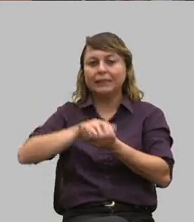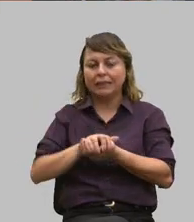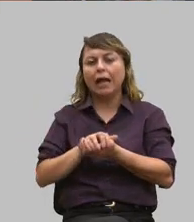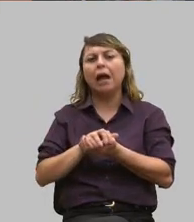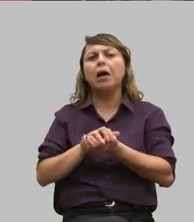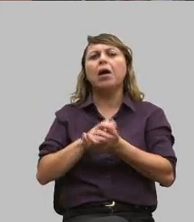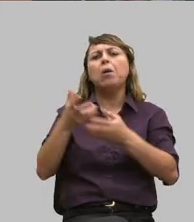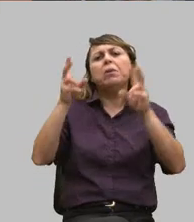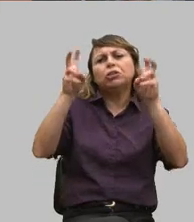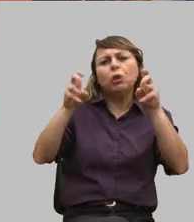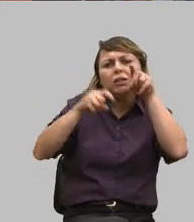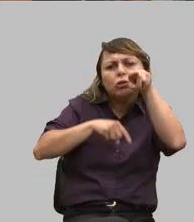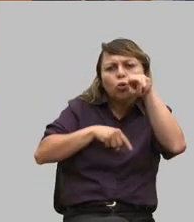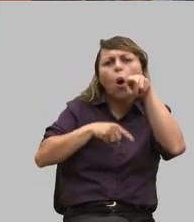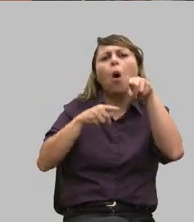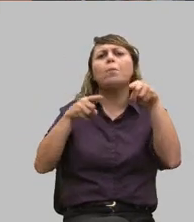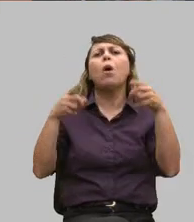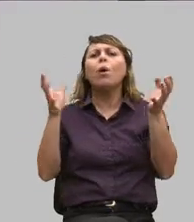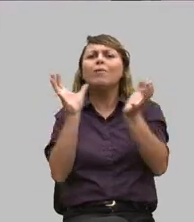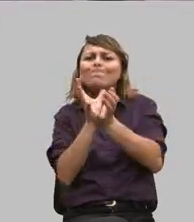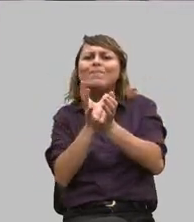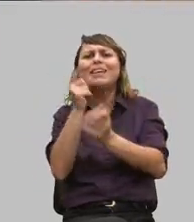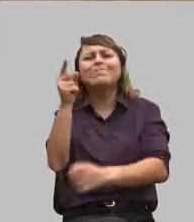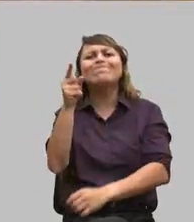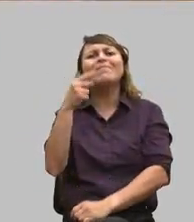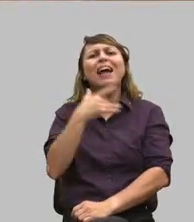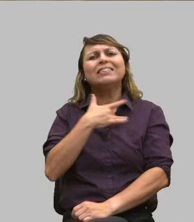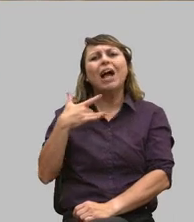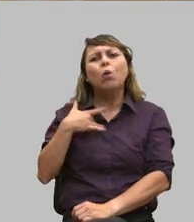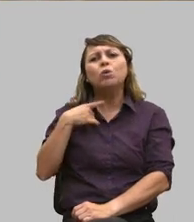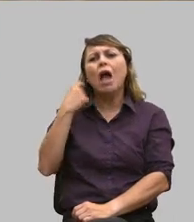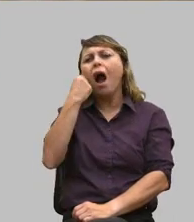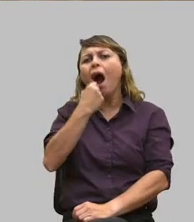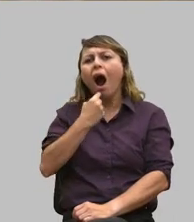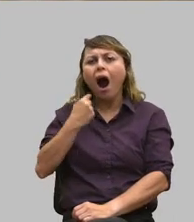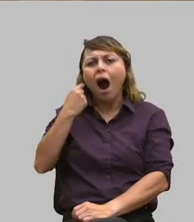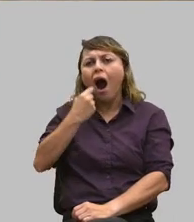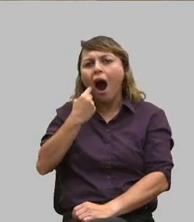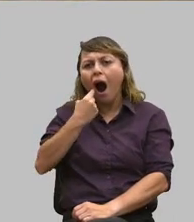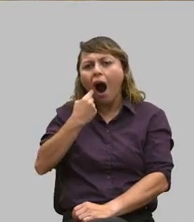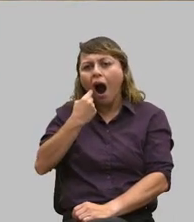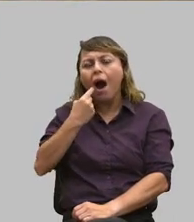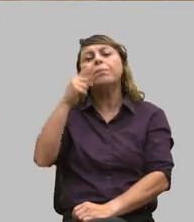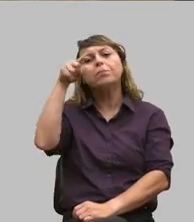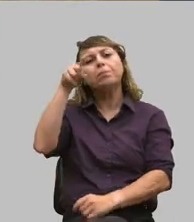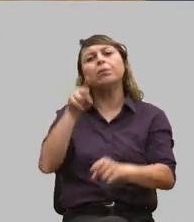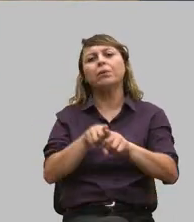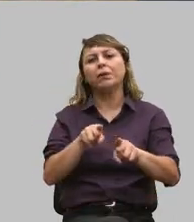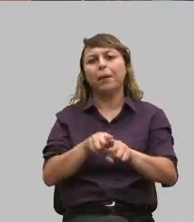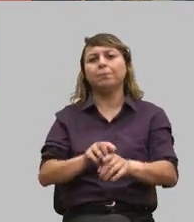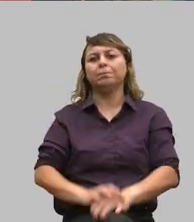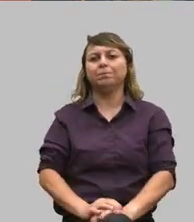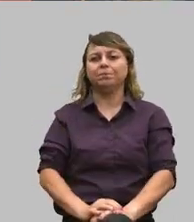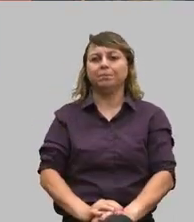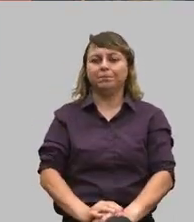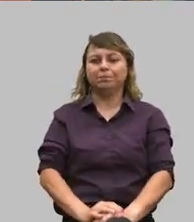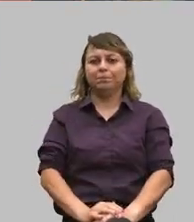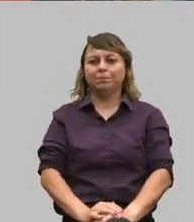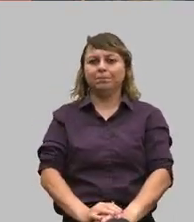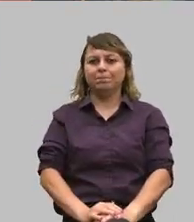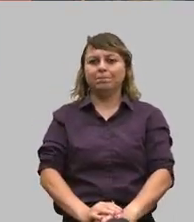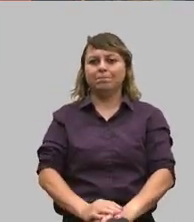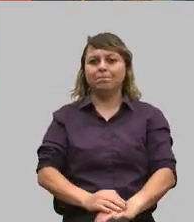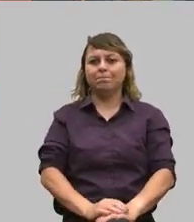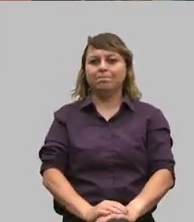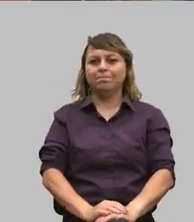coisa nessa questão de saúde bucal que tem sido realmente um grande avanço em Minas Gerais Fábio vou